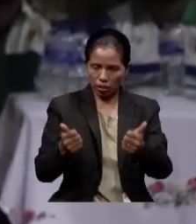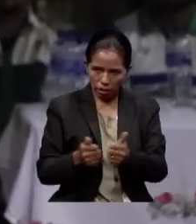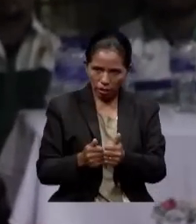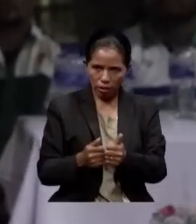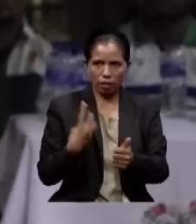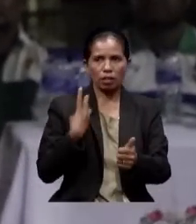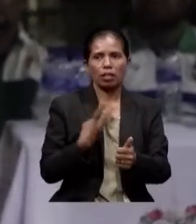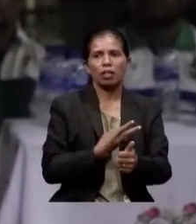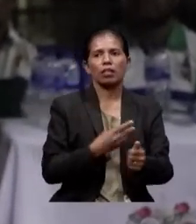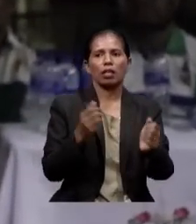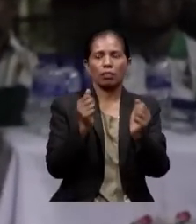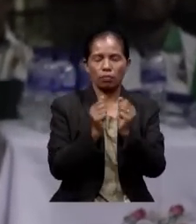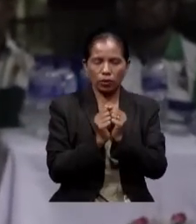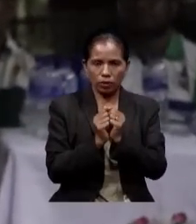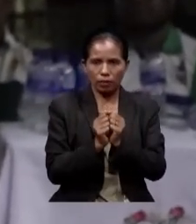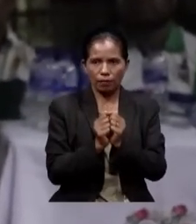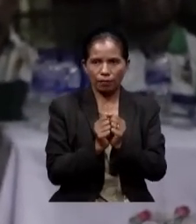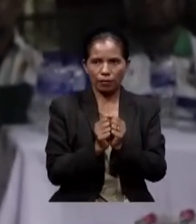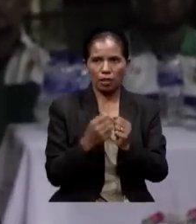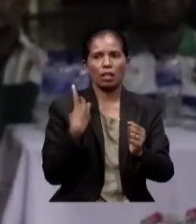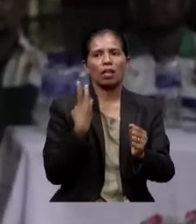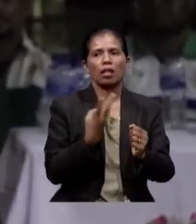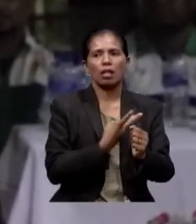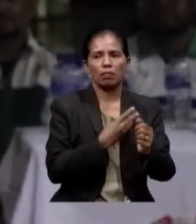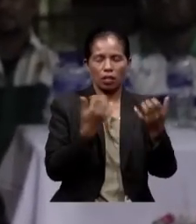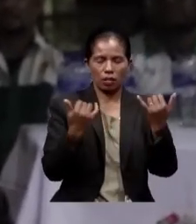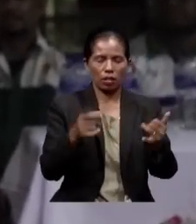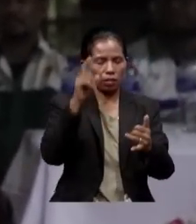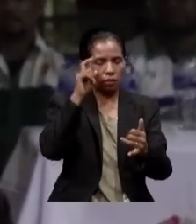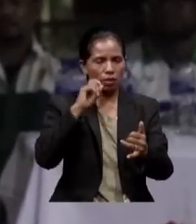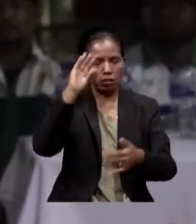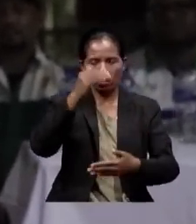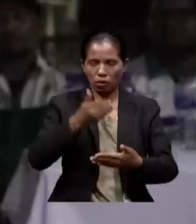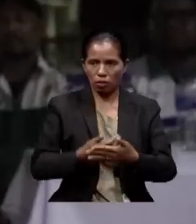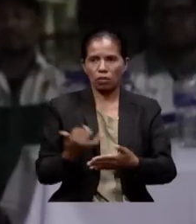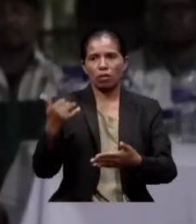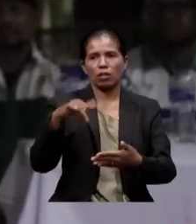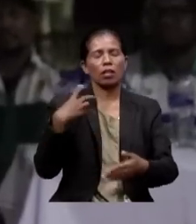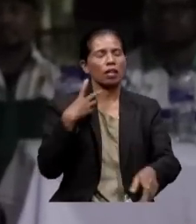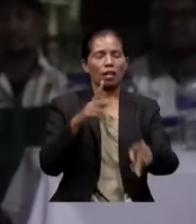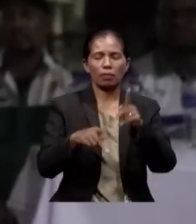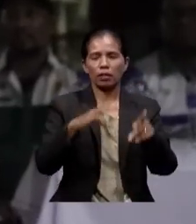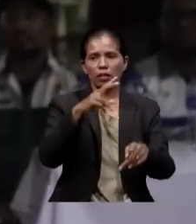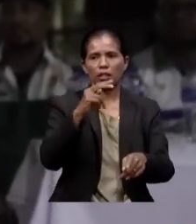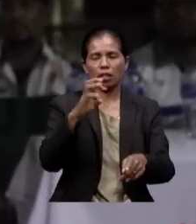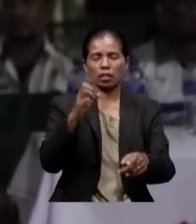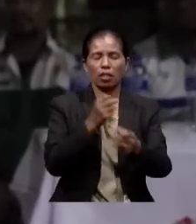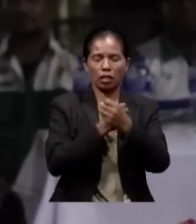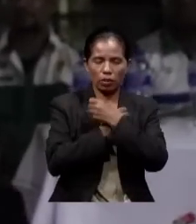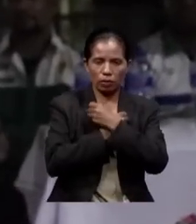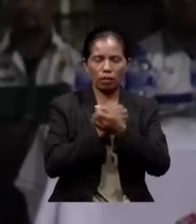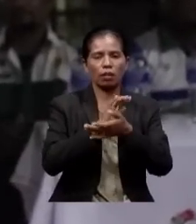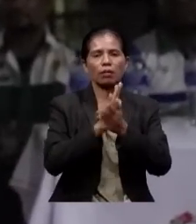e tá uma mostra o lupi em catá. Ami a bonana ne wambe wanzira, ami e mancer de artene, hadome